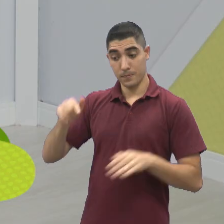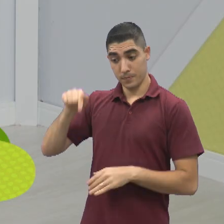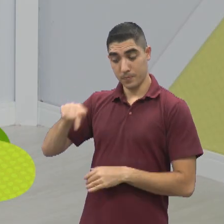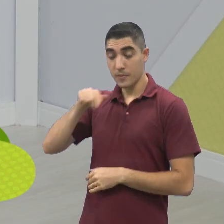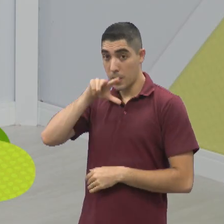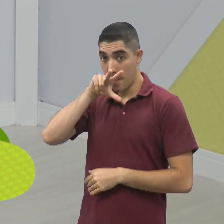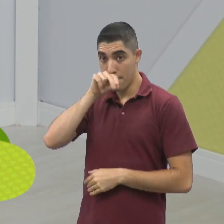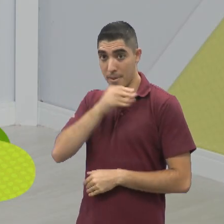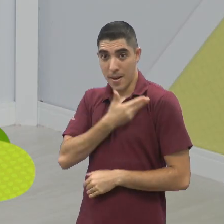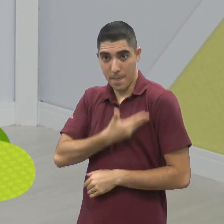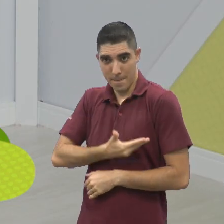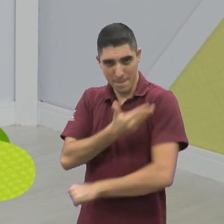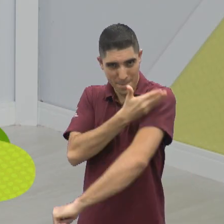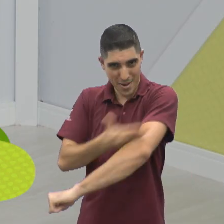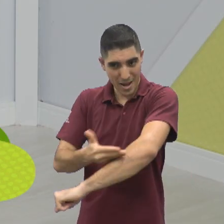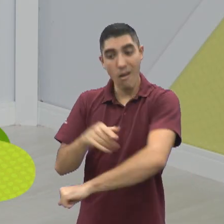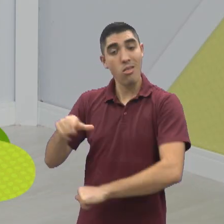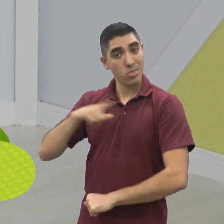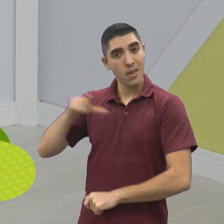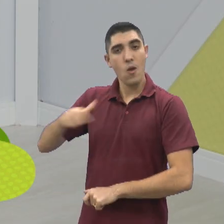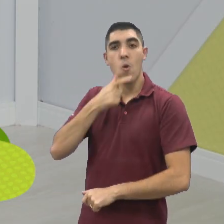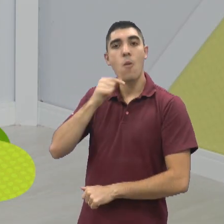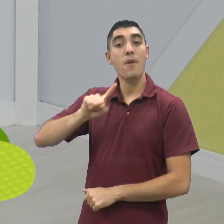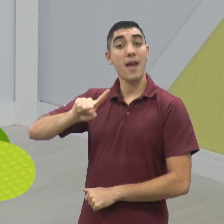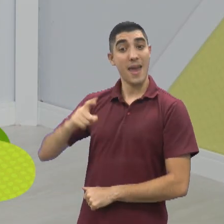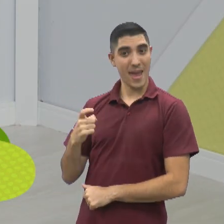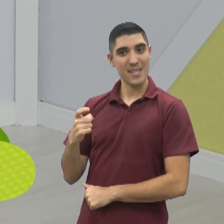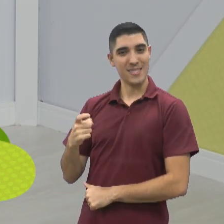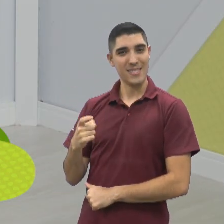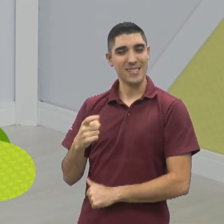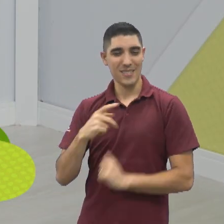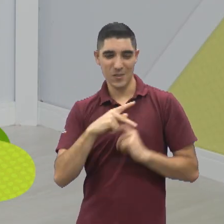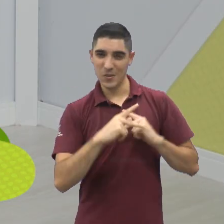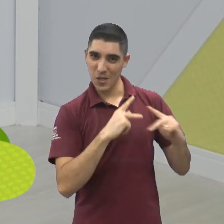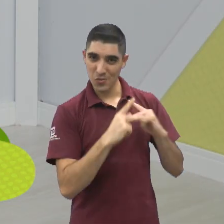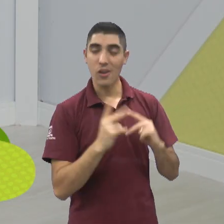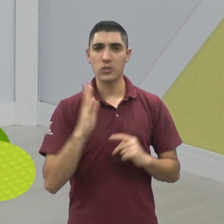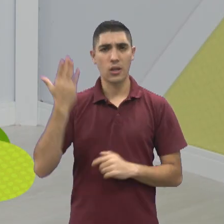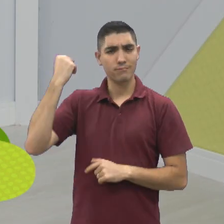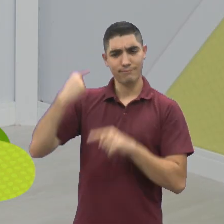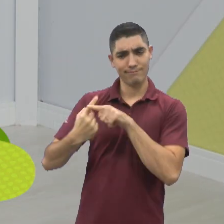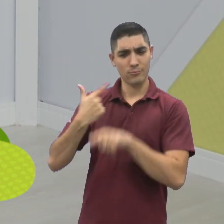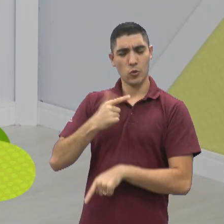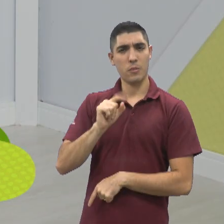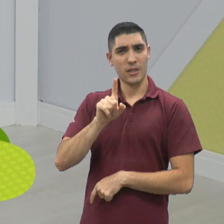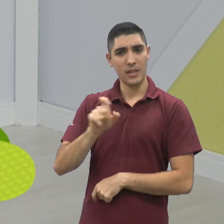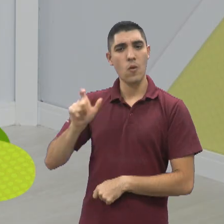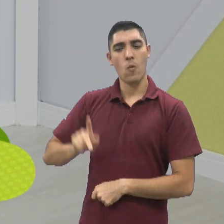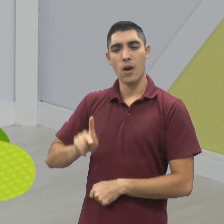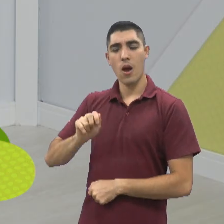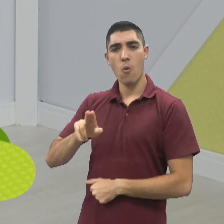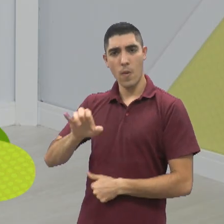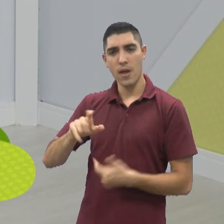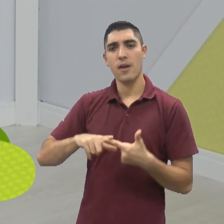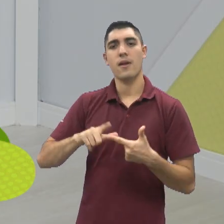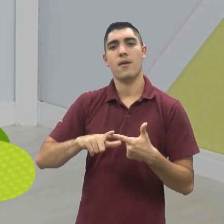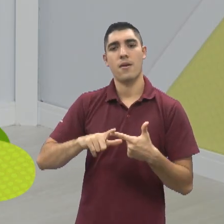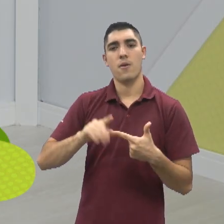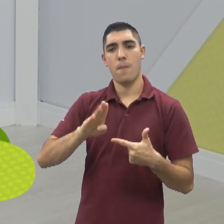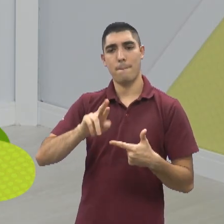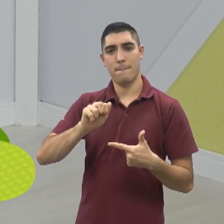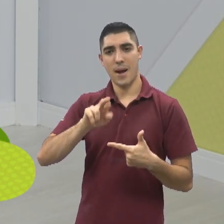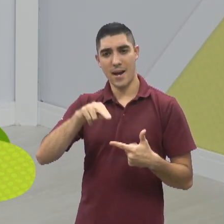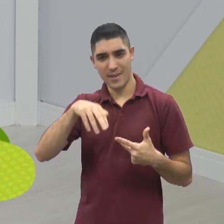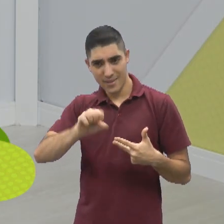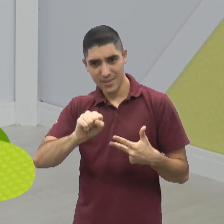Pato, que tem ex-jogadores do São José, o Cauê Verzola começou jogando, campeão paulista aqui em 2015, o Nate Burns, Wrighting, Arthur